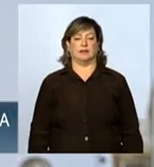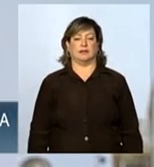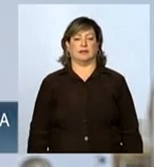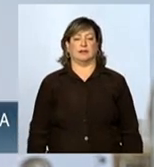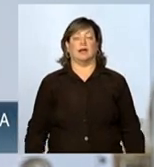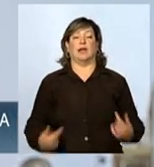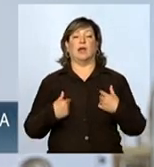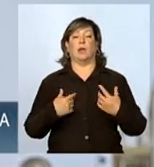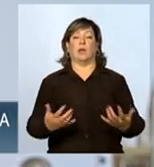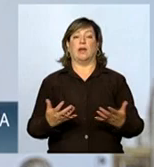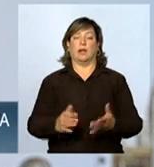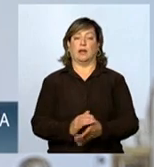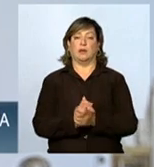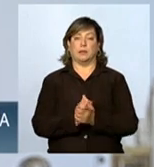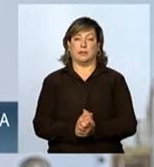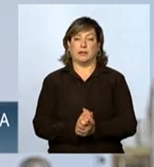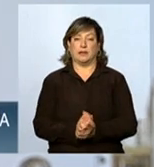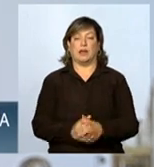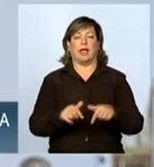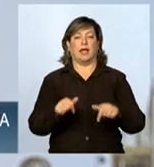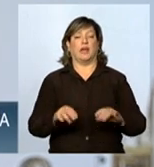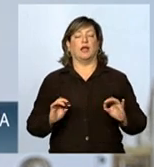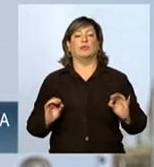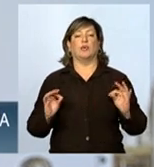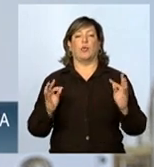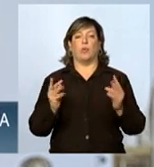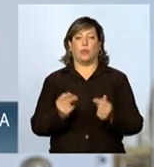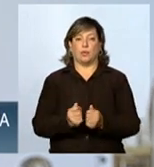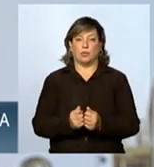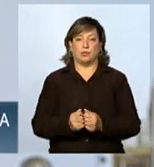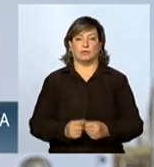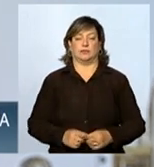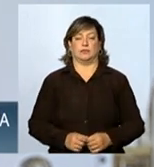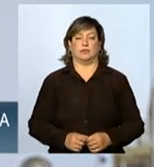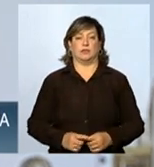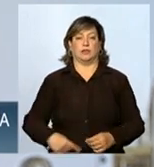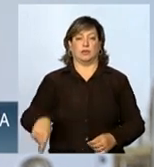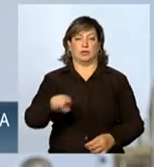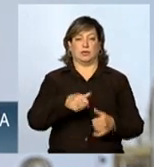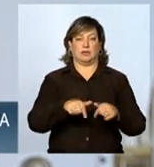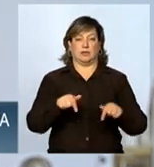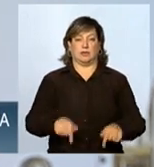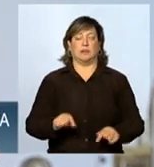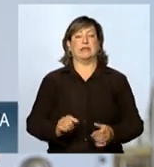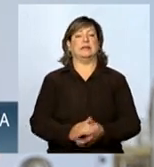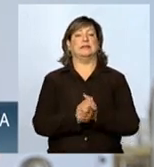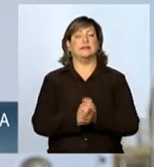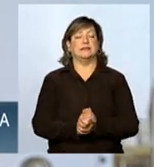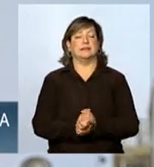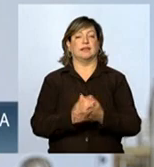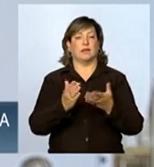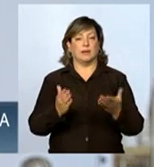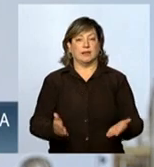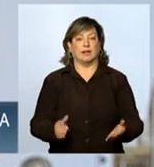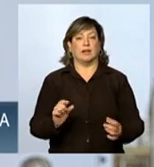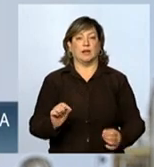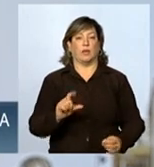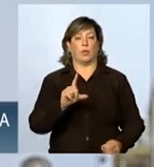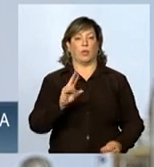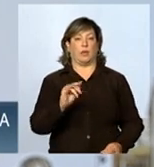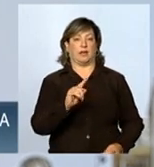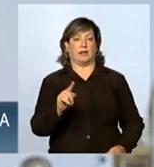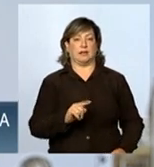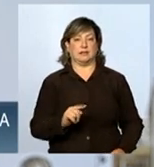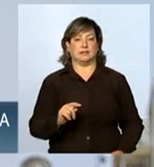Queria cumprimentar aqui a todos os presentes. Saudar o Luiz